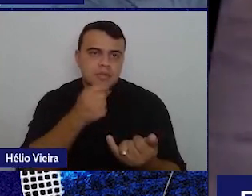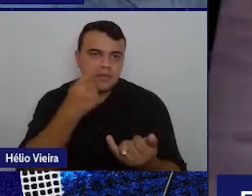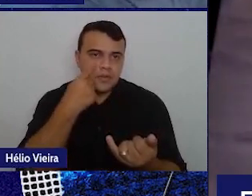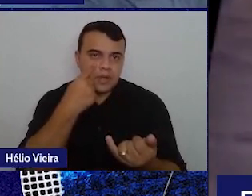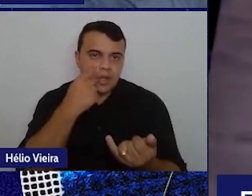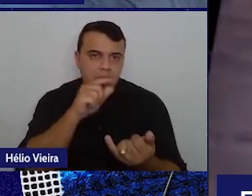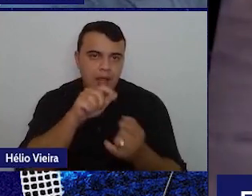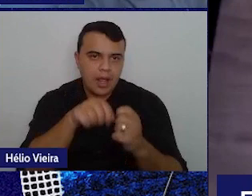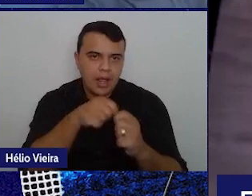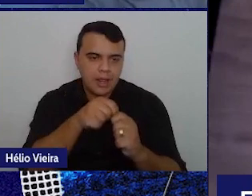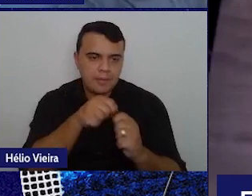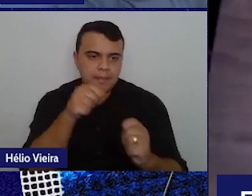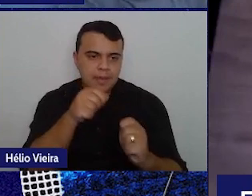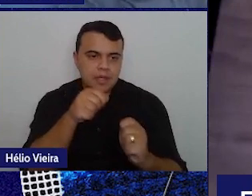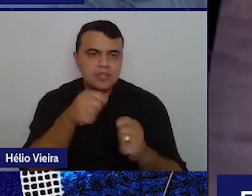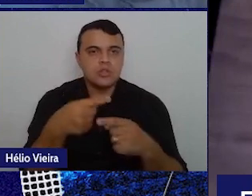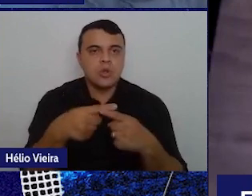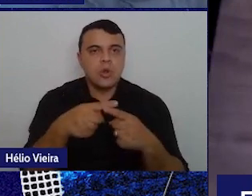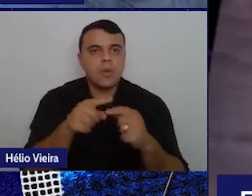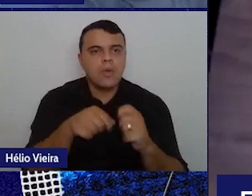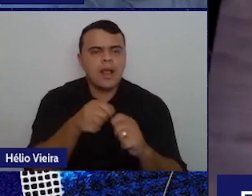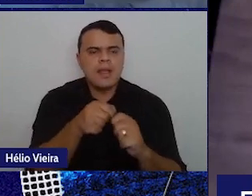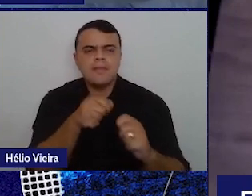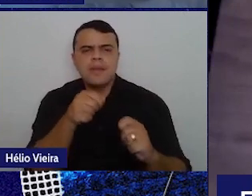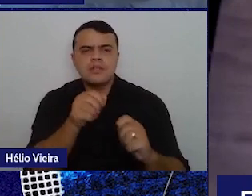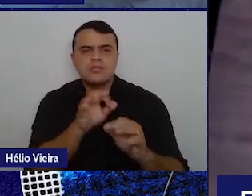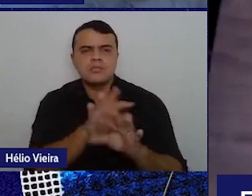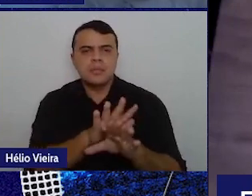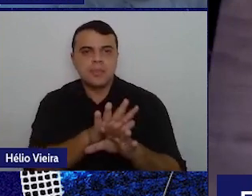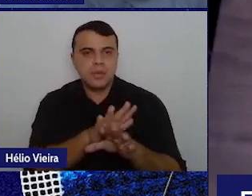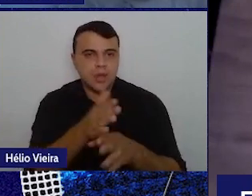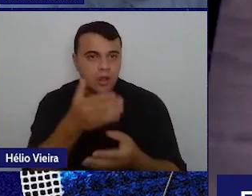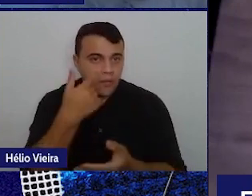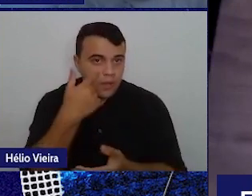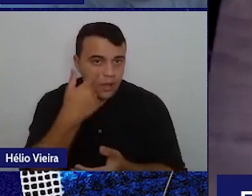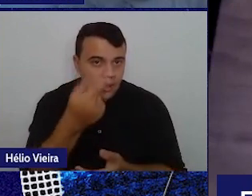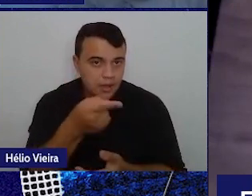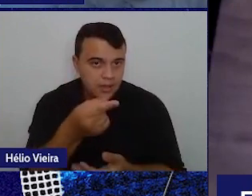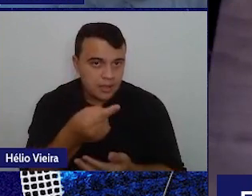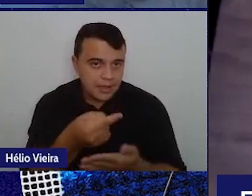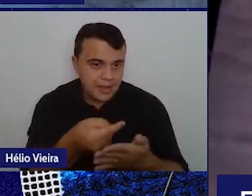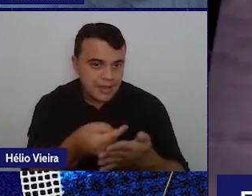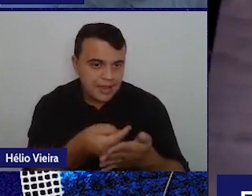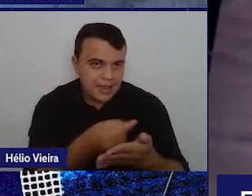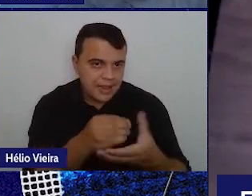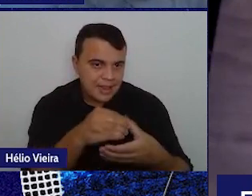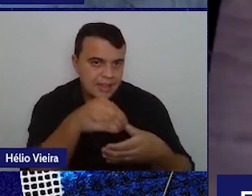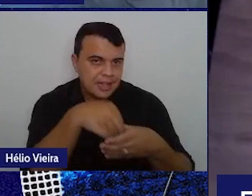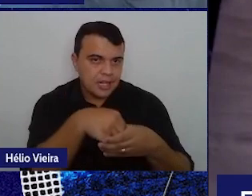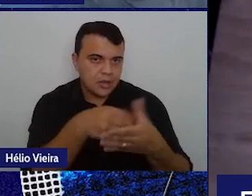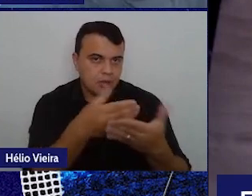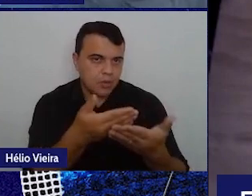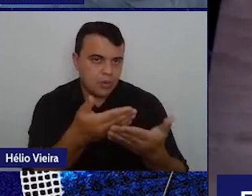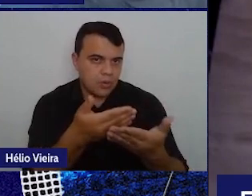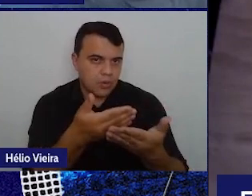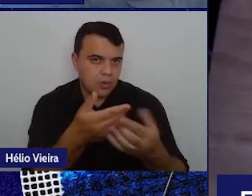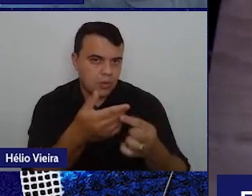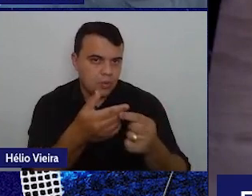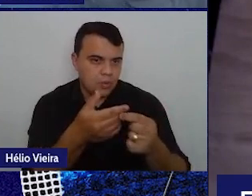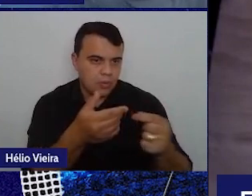arremate. Como que faz arremate aqui? Eu coloco a linha por dentro do ponto,